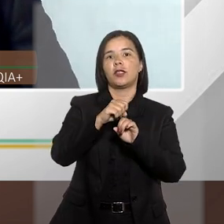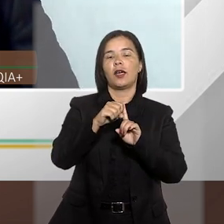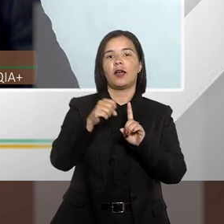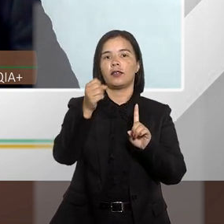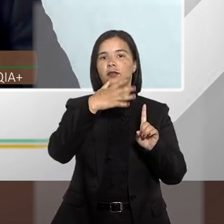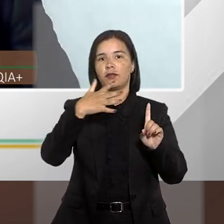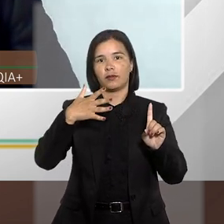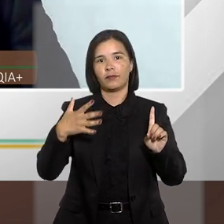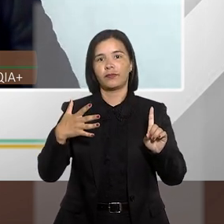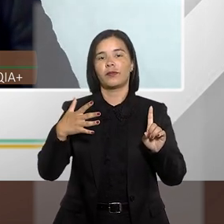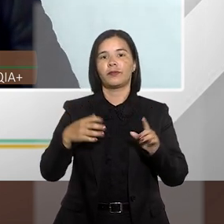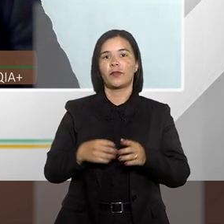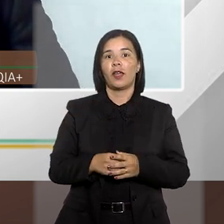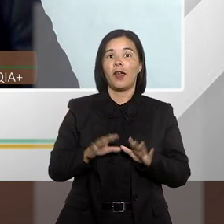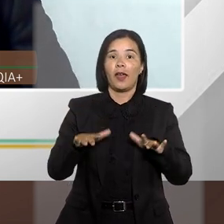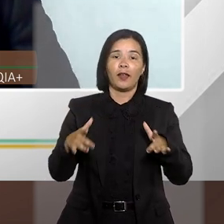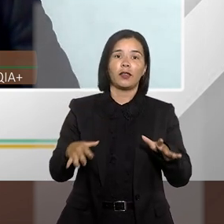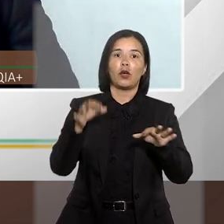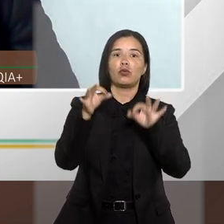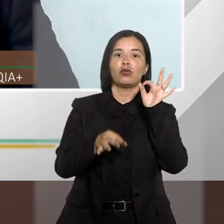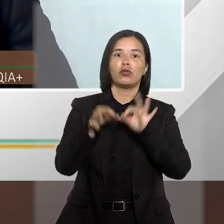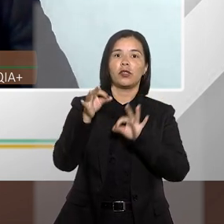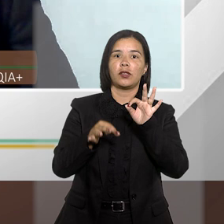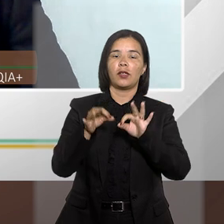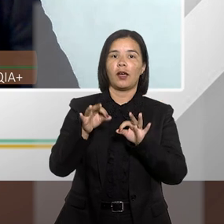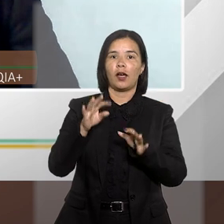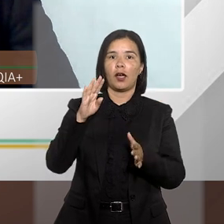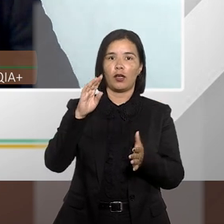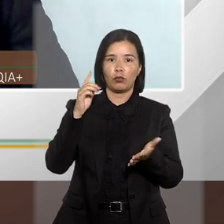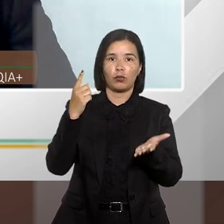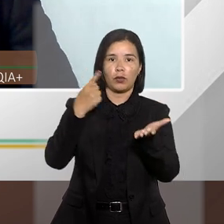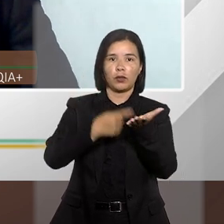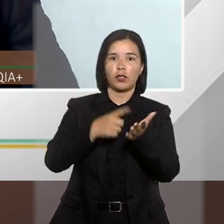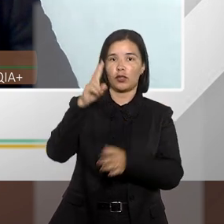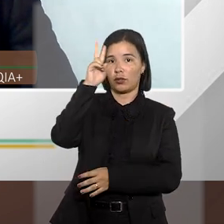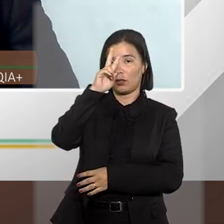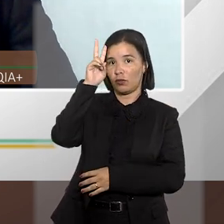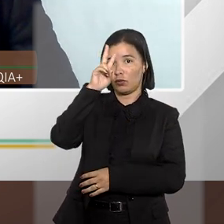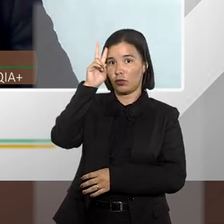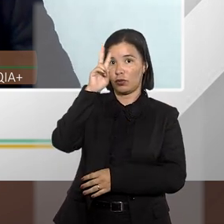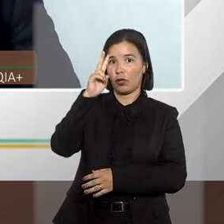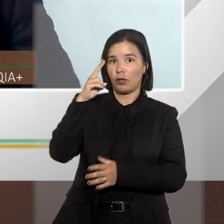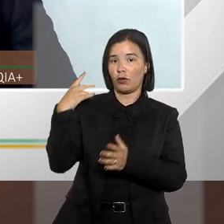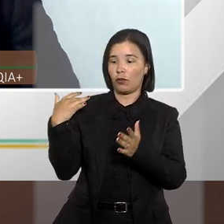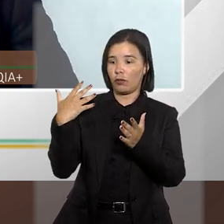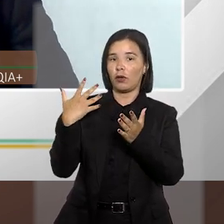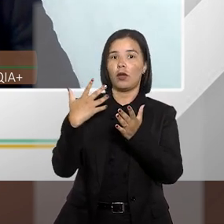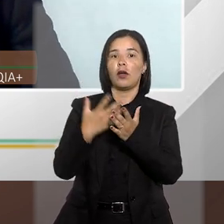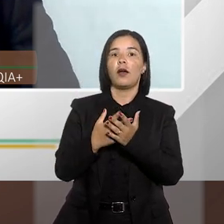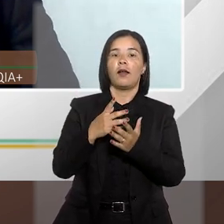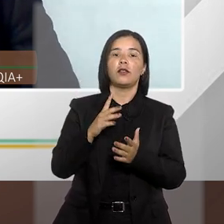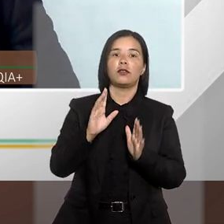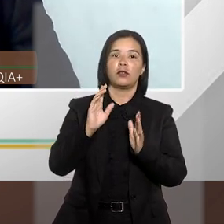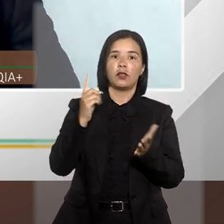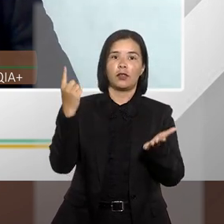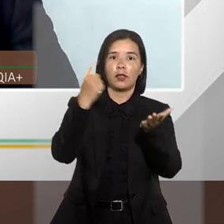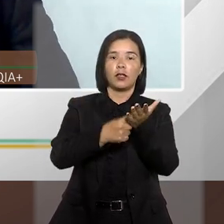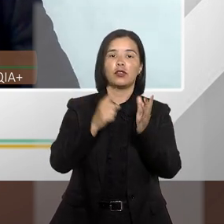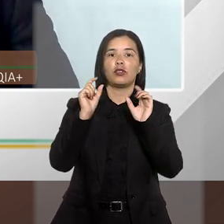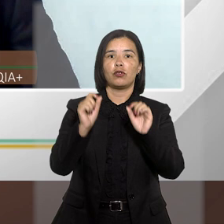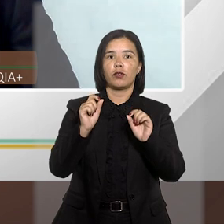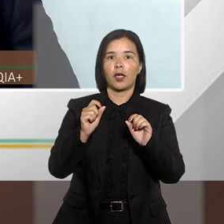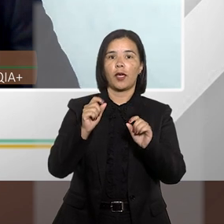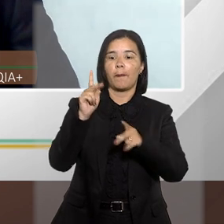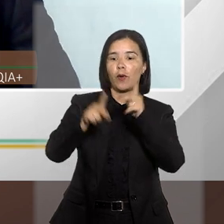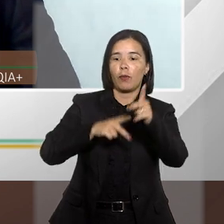LGBTQIA+. Então, o judiciário, em uma decisão histórica, né, para a população, decidiu que a